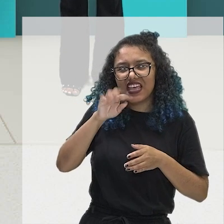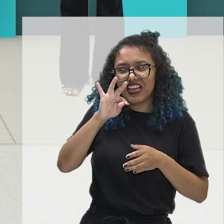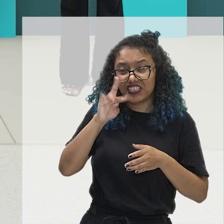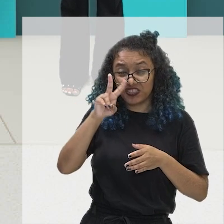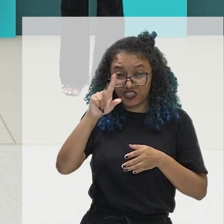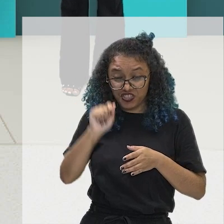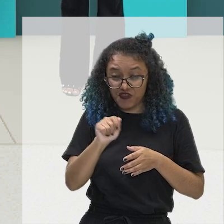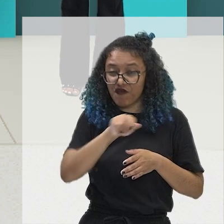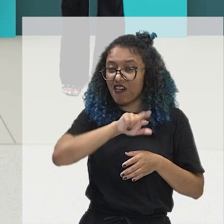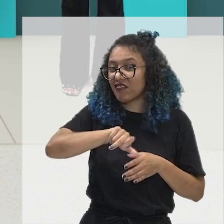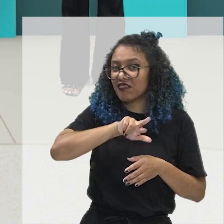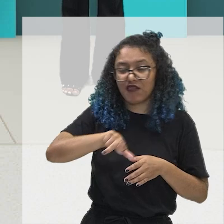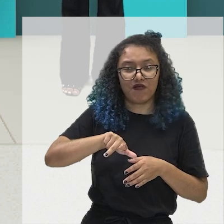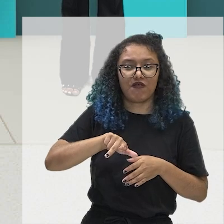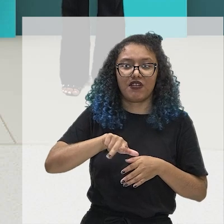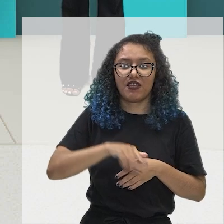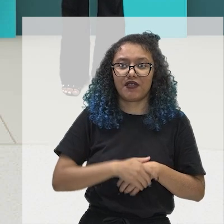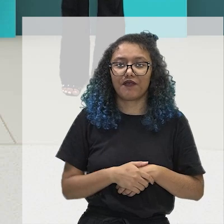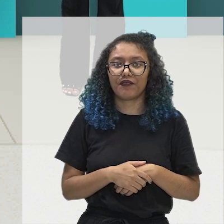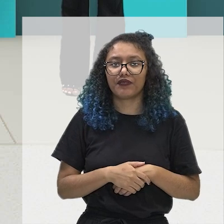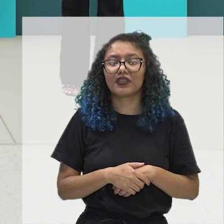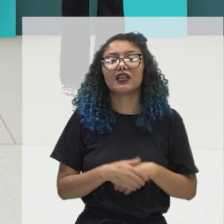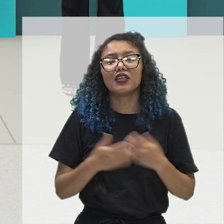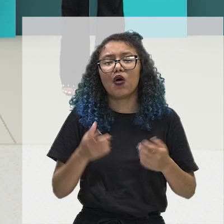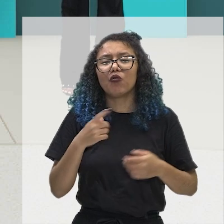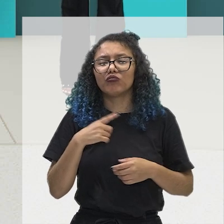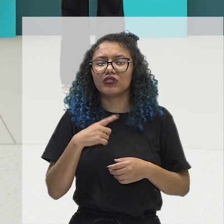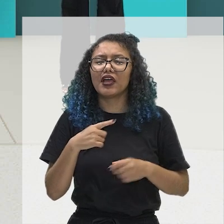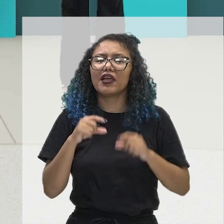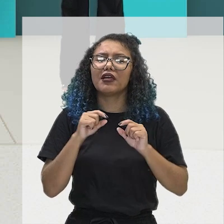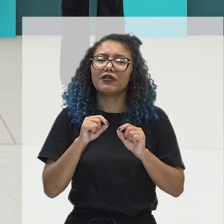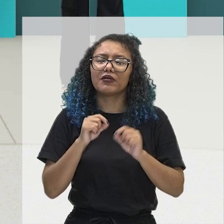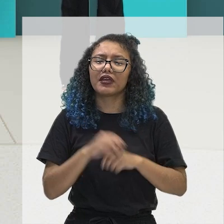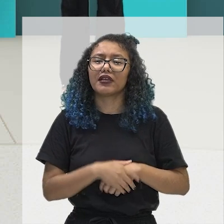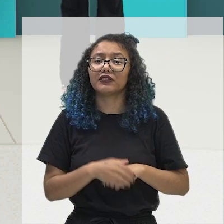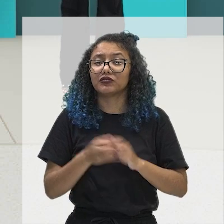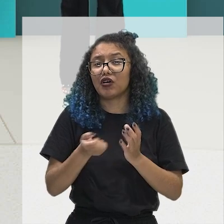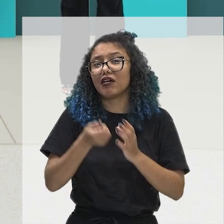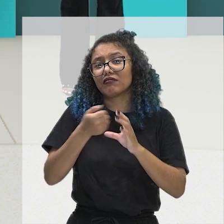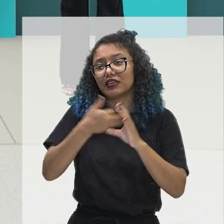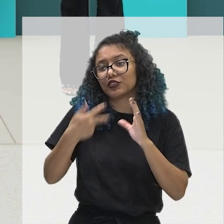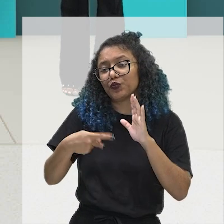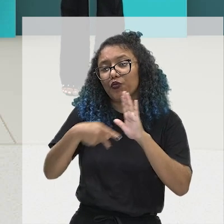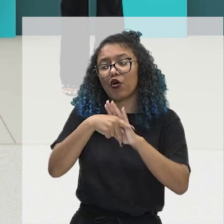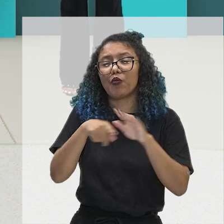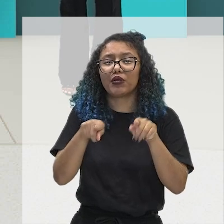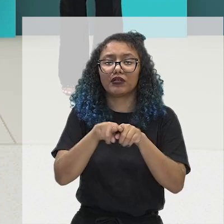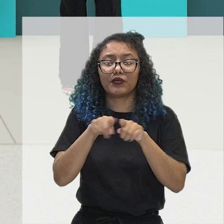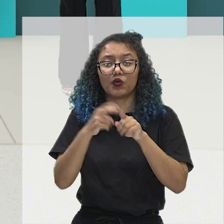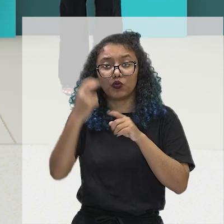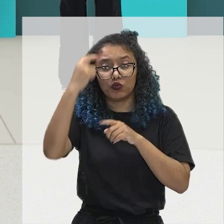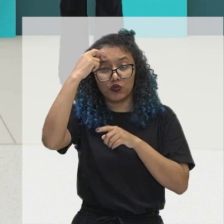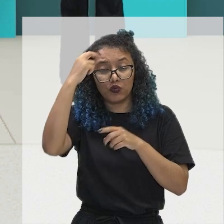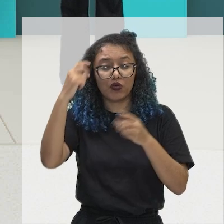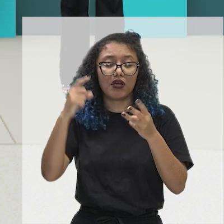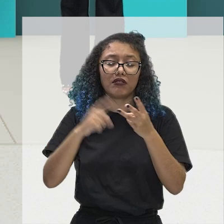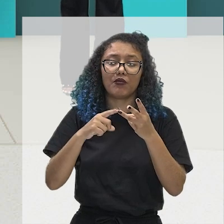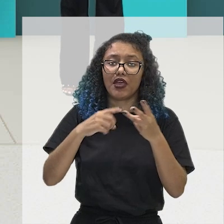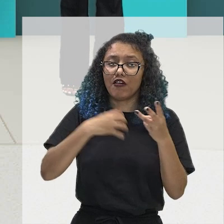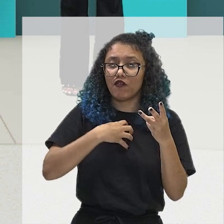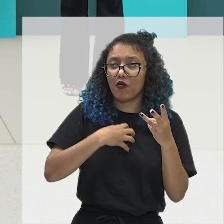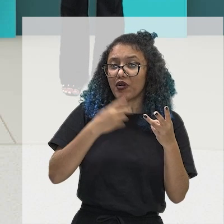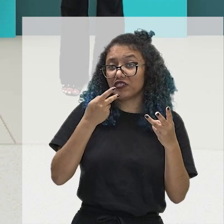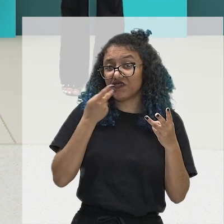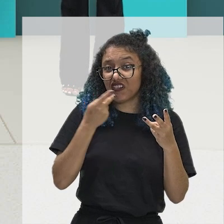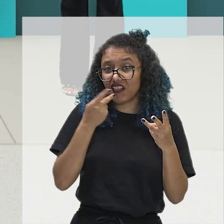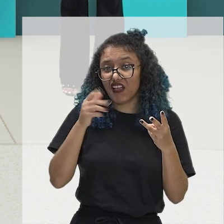vão se comunicar em língua inglesa, elas trazem com ela as suas particularidades, a sua cultura, o seu sotaque. É